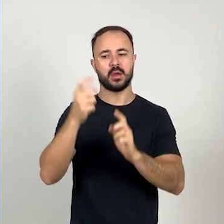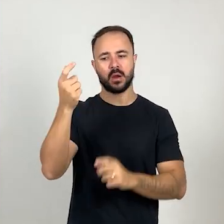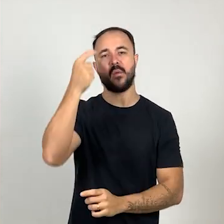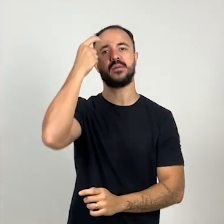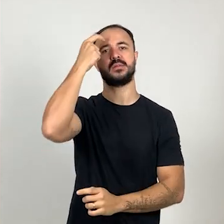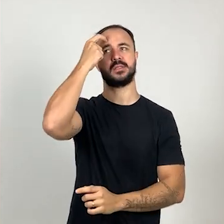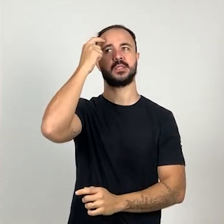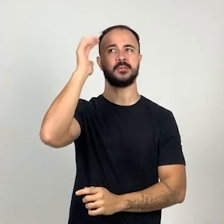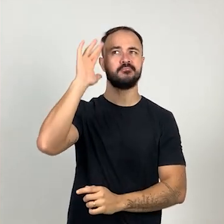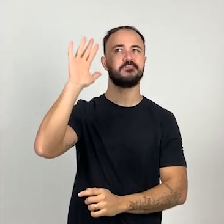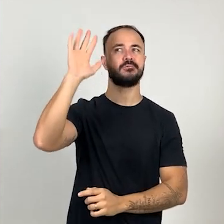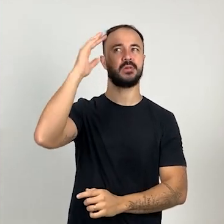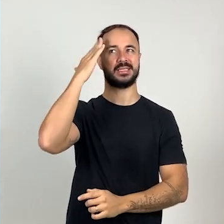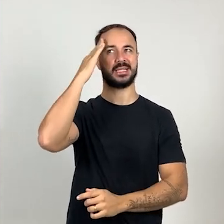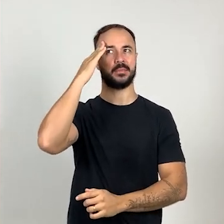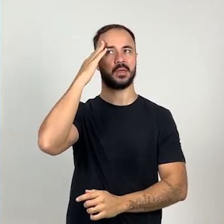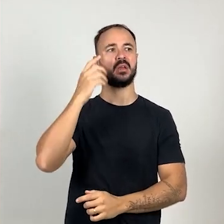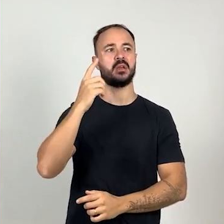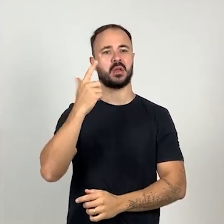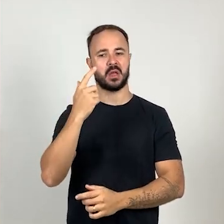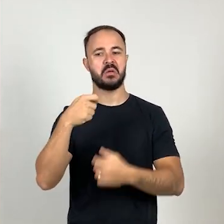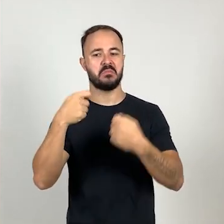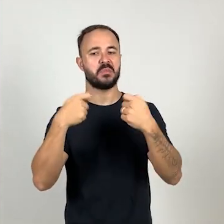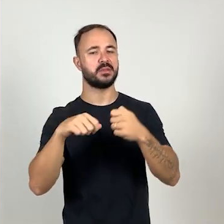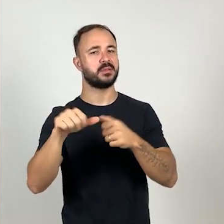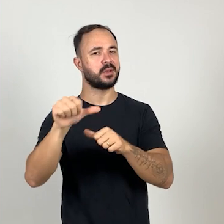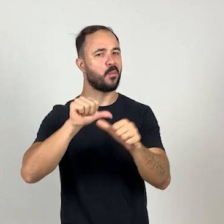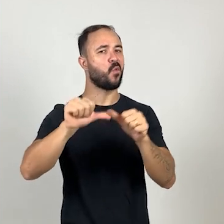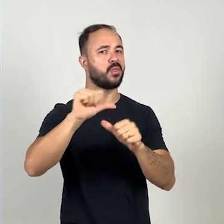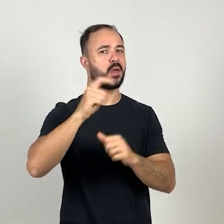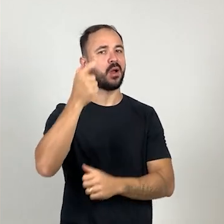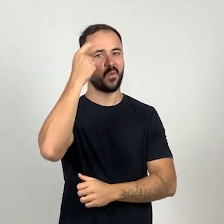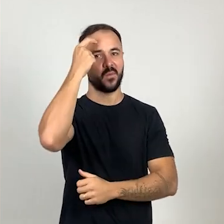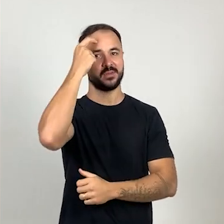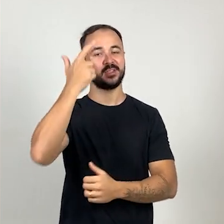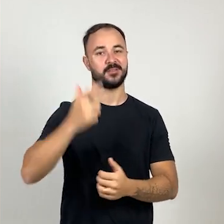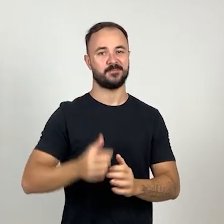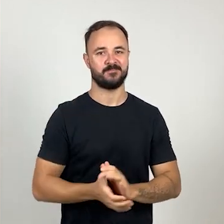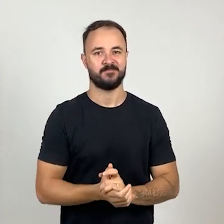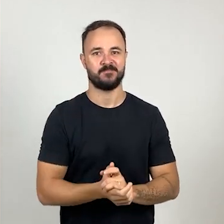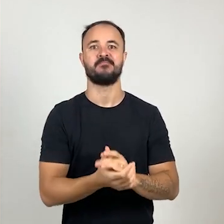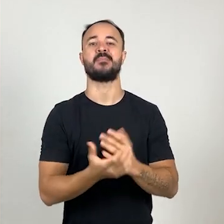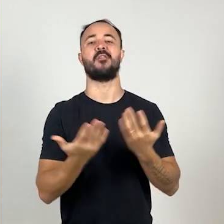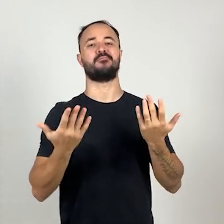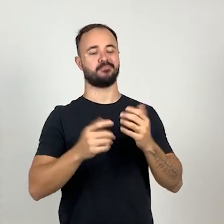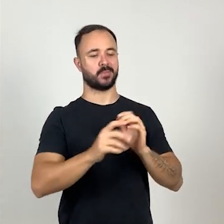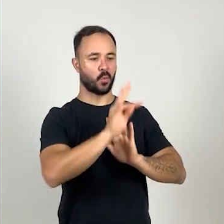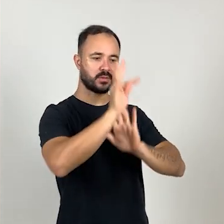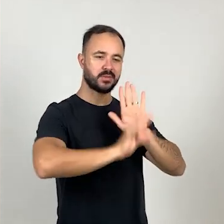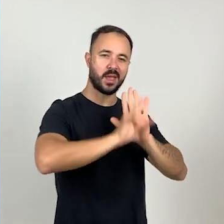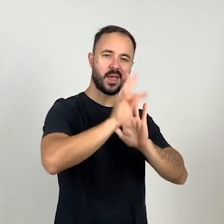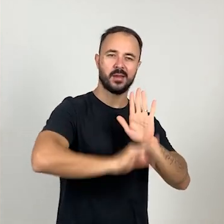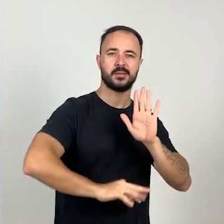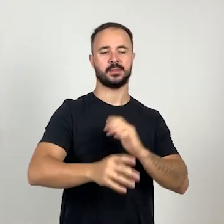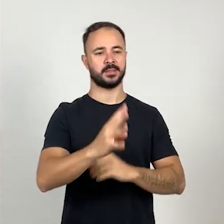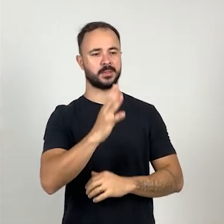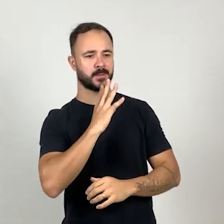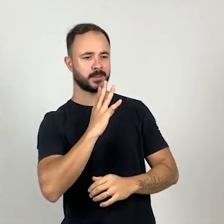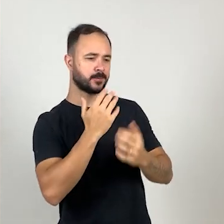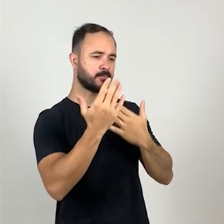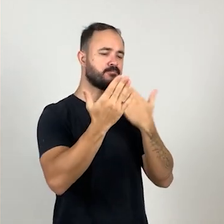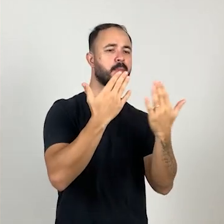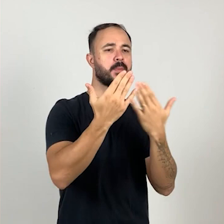ferramenta poderosa no combate ao racismo. Vamos explorar textos, discutir ideias e, acima de